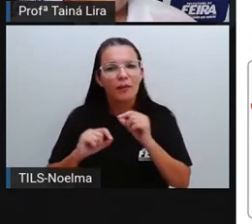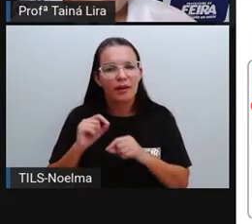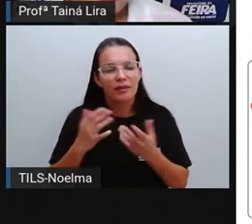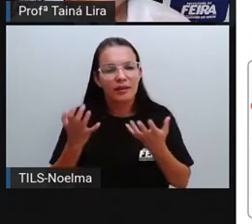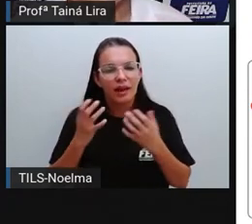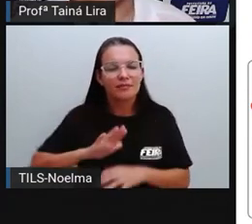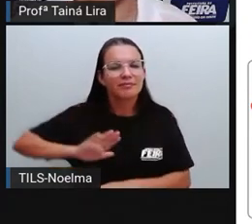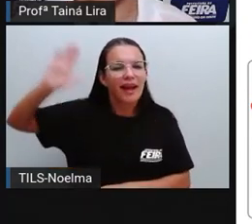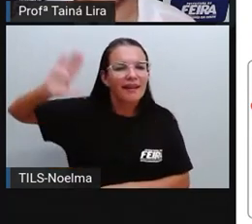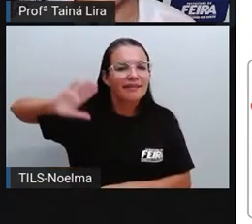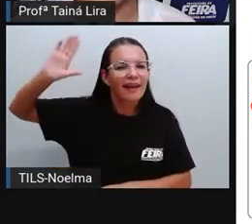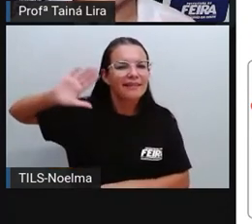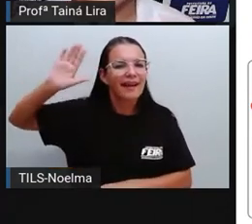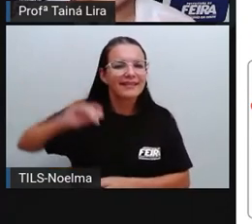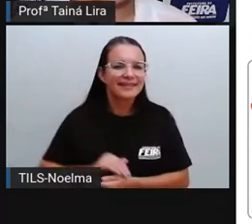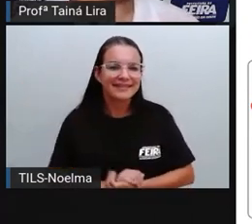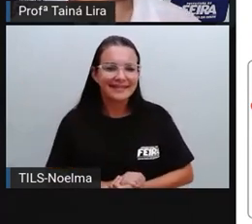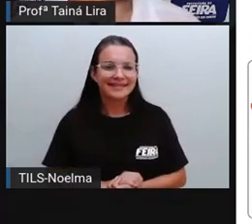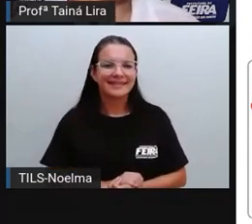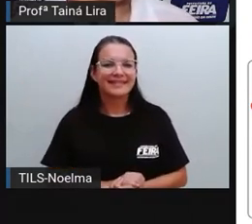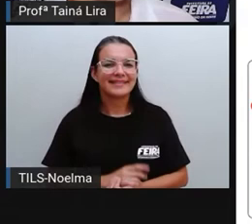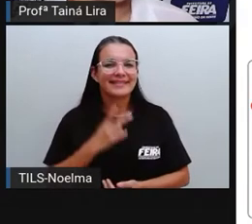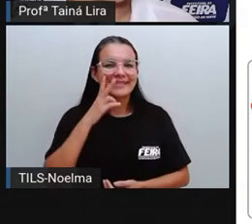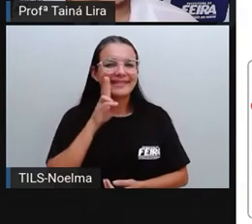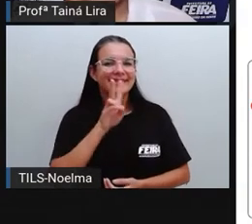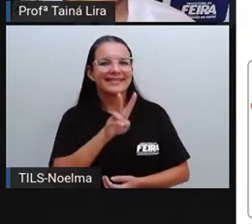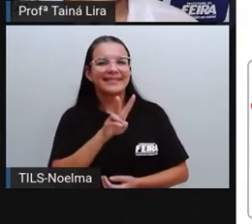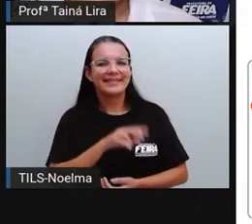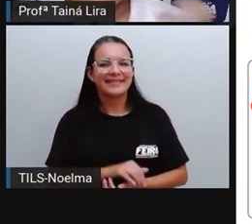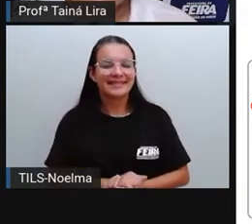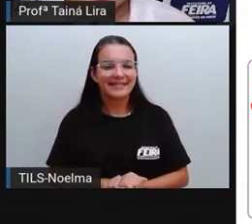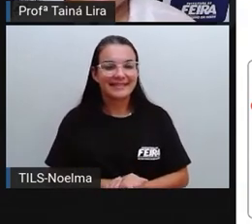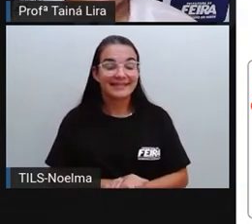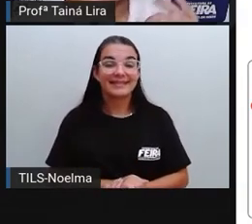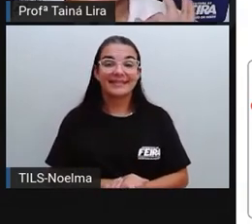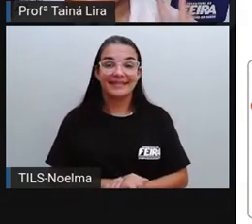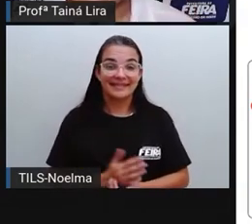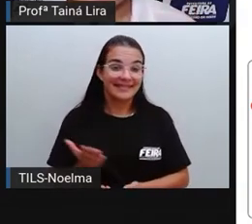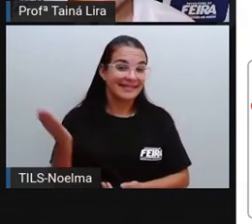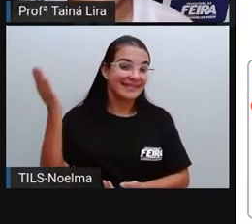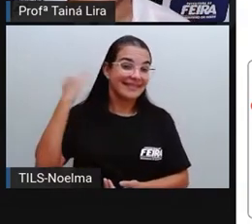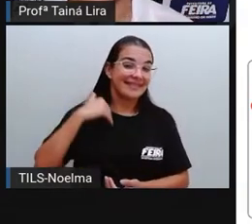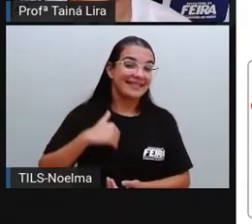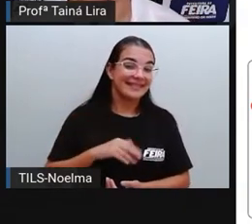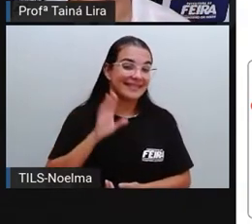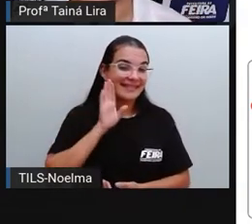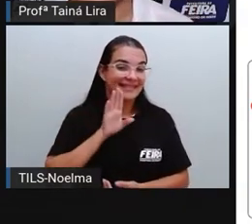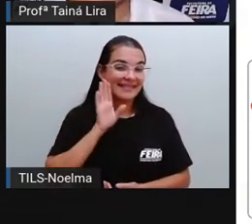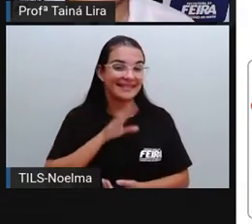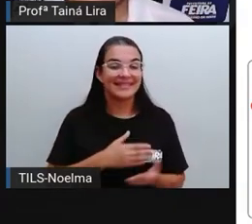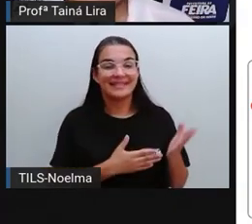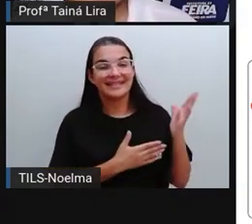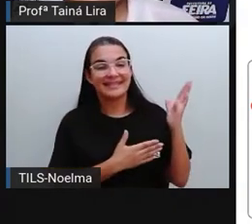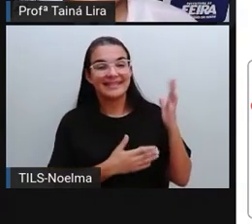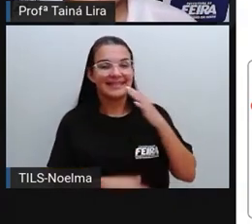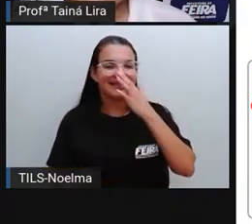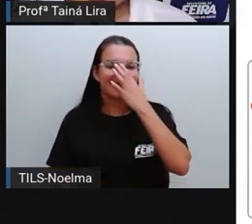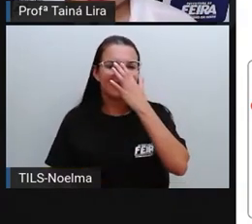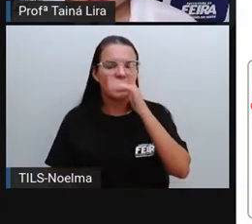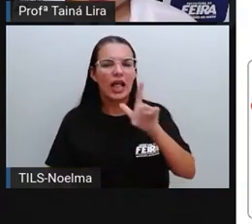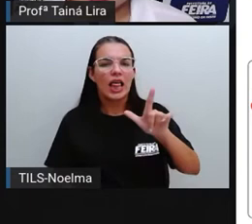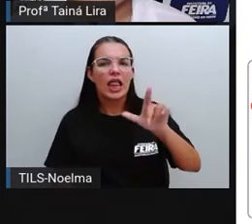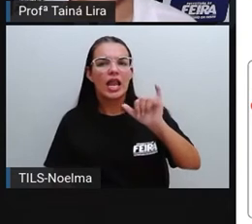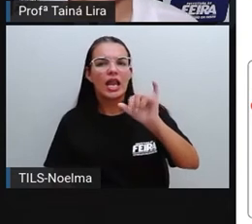correção? Levanta aí a mão para prover. Deixa eu ver. Ah, então vamos, ó, vai ser bem legal. Então, olha lá.